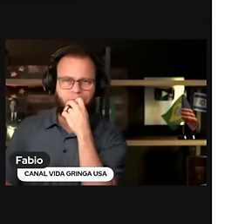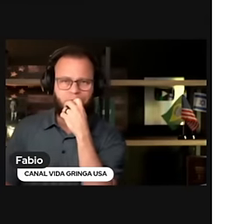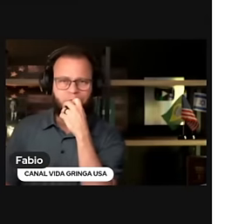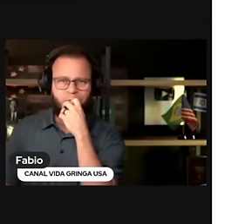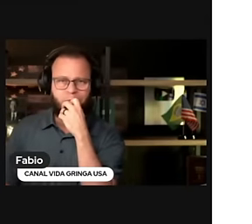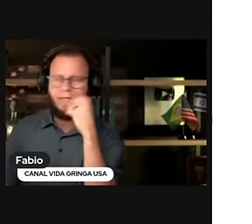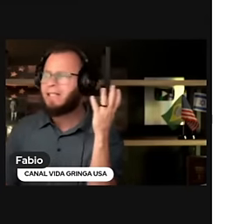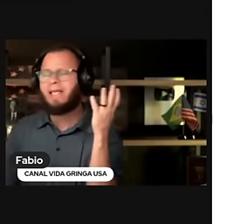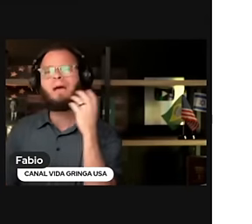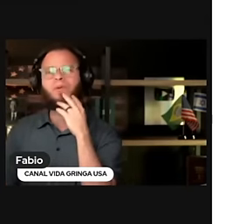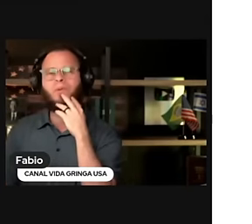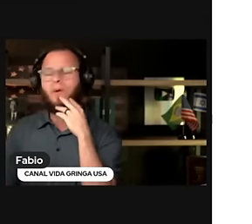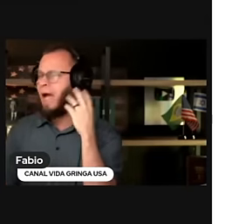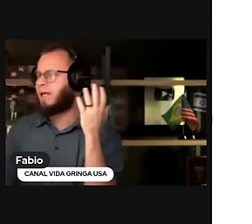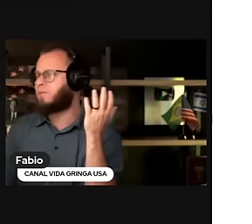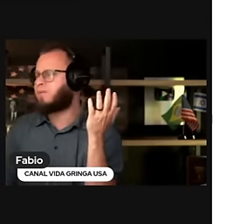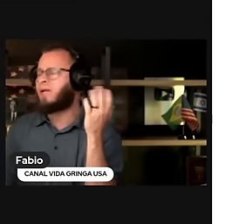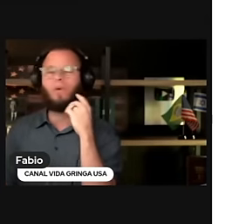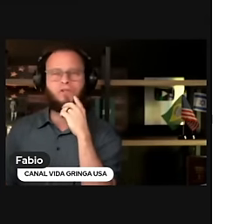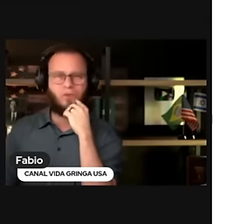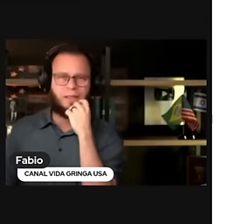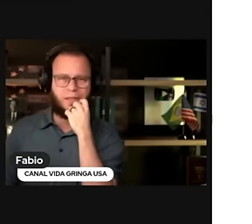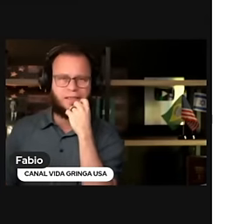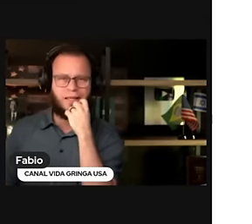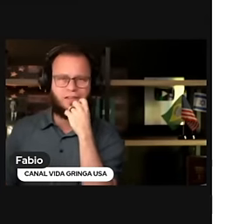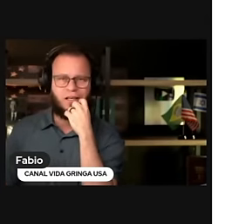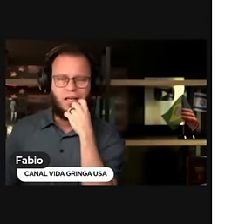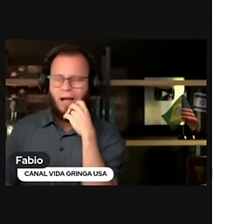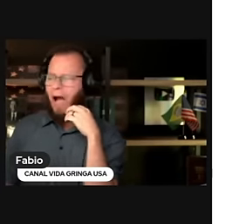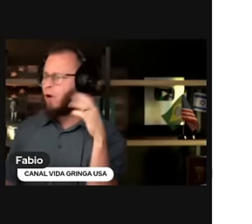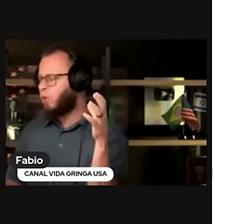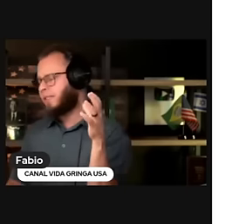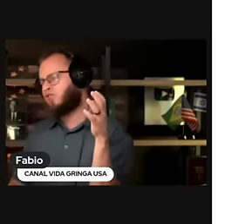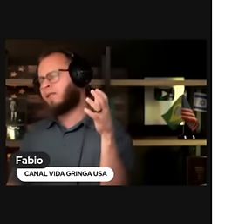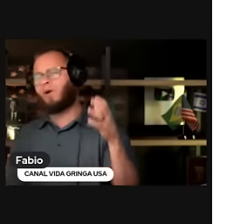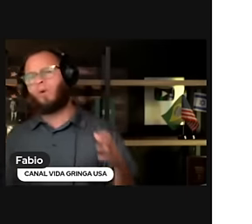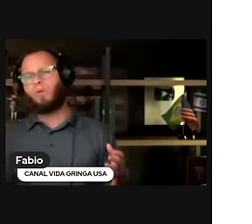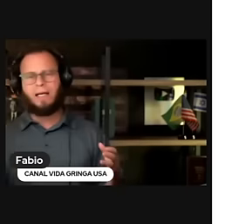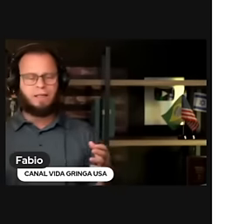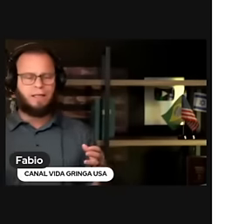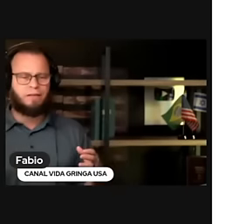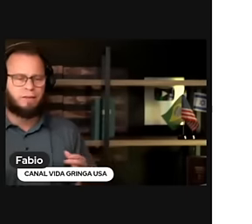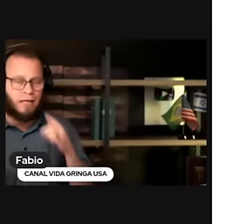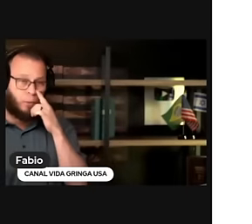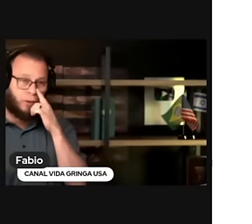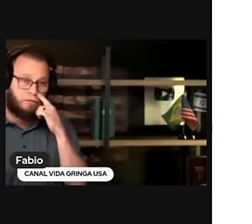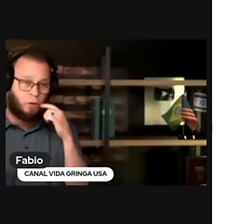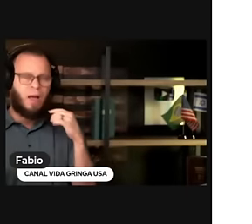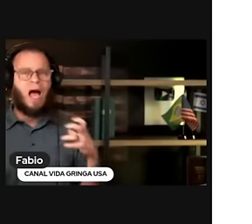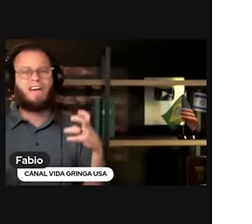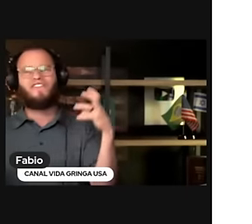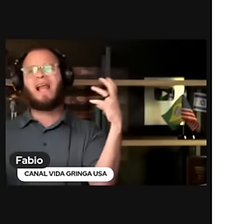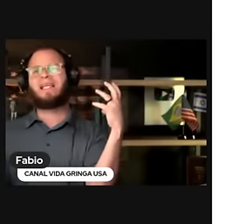está ninguém sabe o cara não tem condições de ser presidente a Rússia só atacou Ucrânia na verdade porque